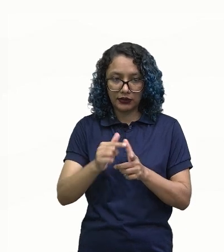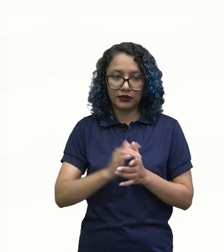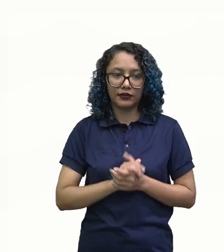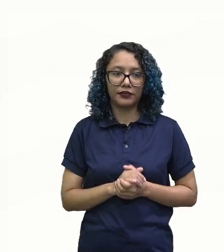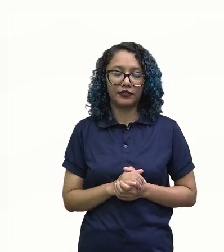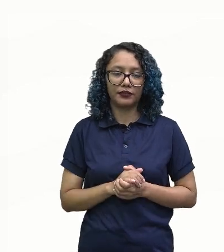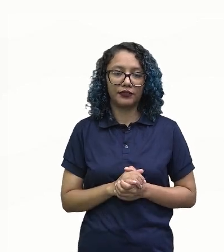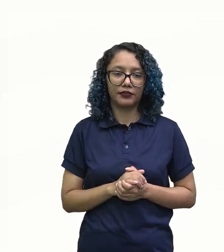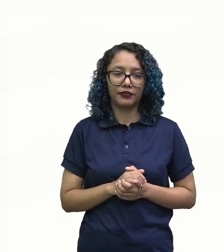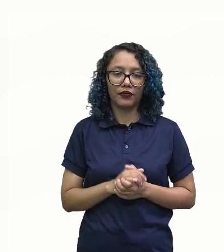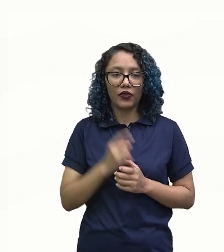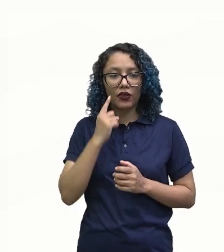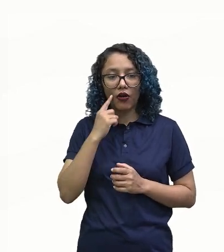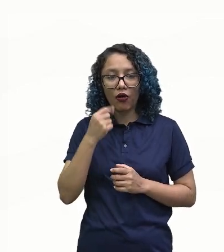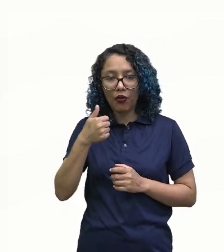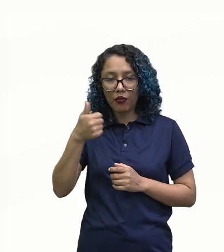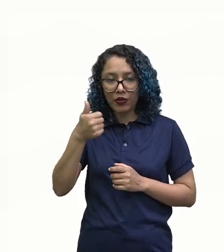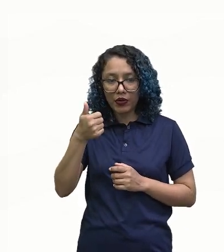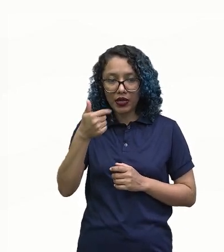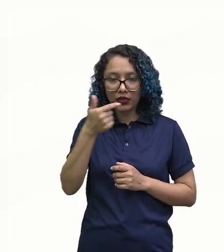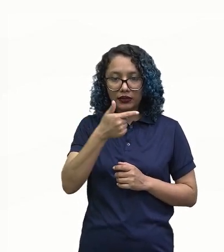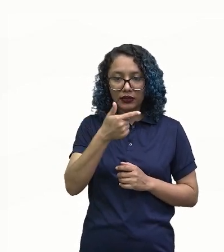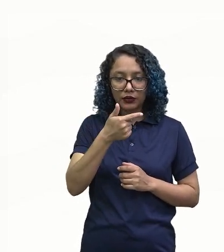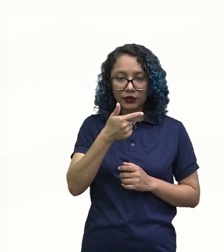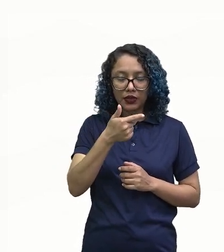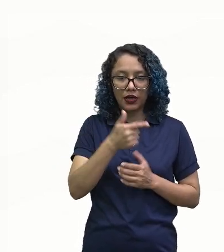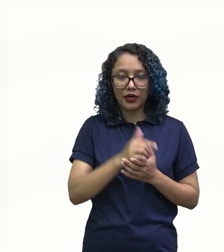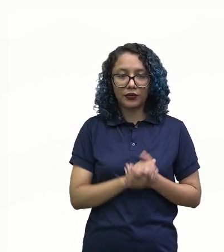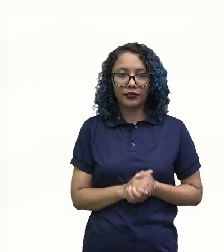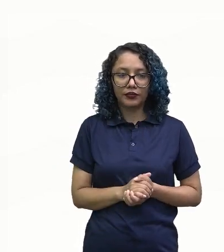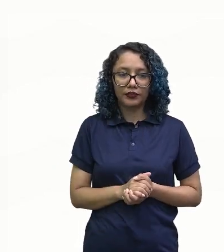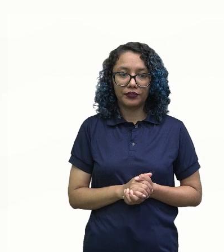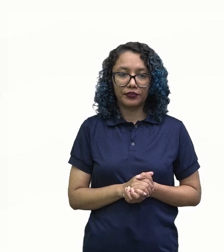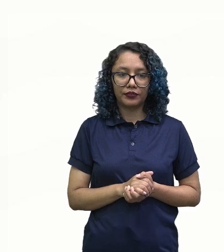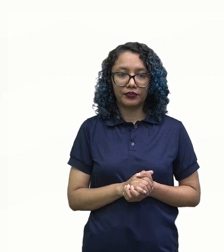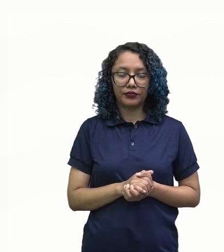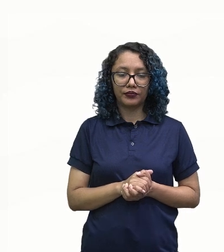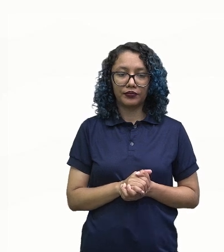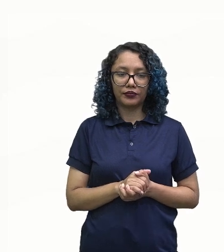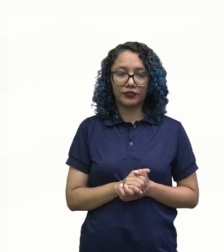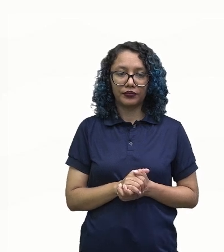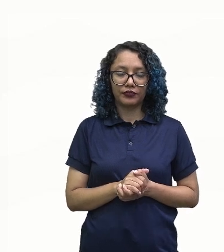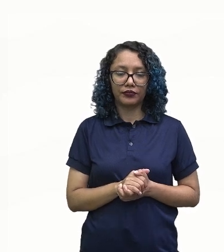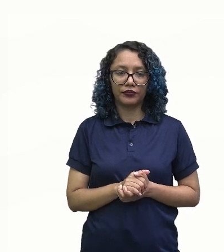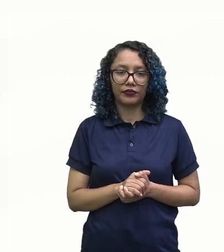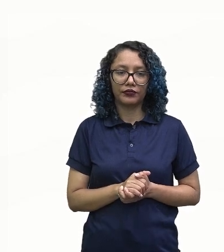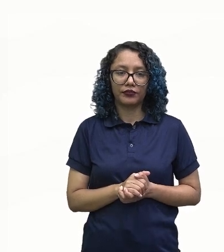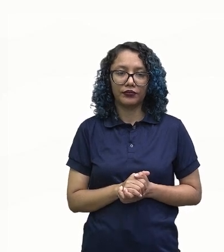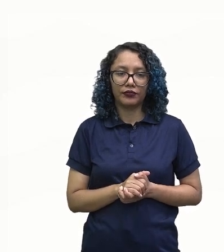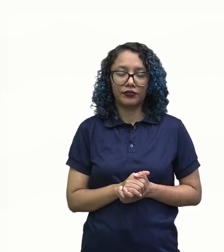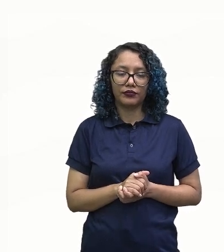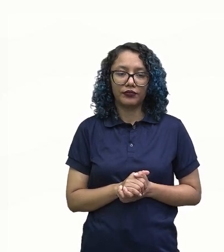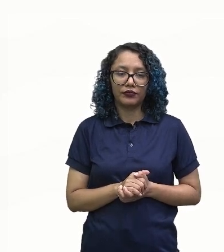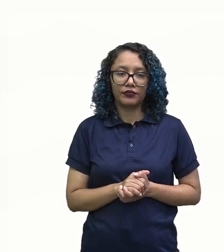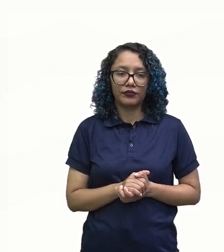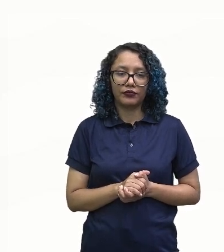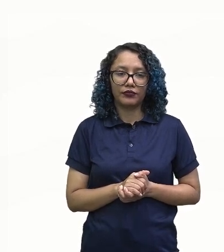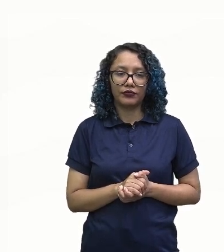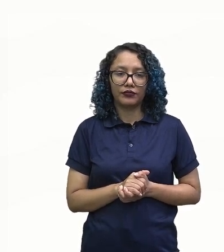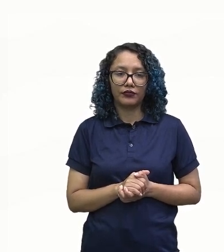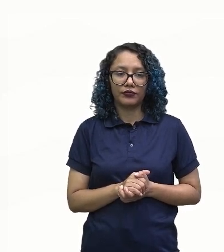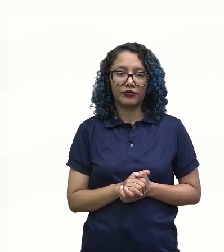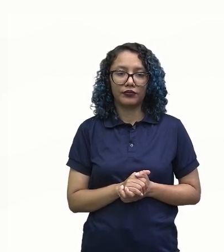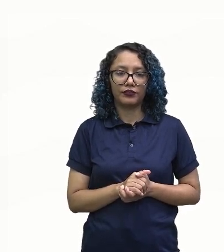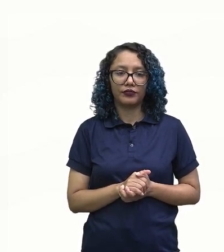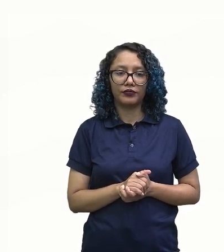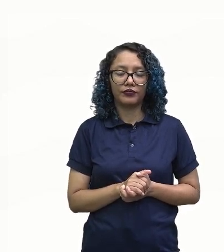e a segunda sílaba. Ok? Muito bem. Vamos olhar agora mais um exemplo para